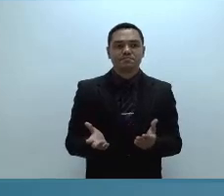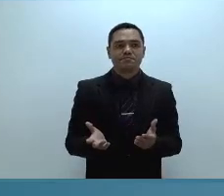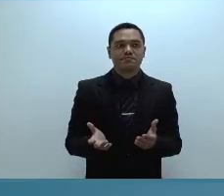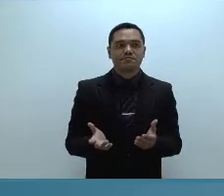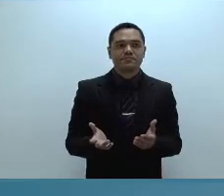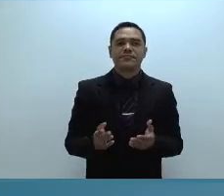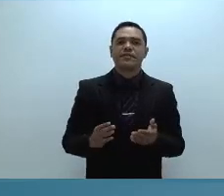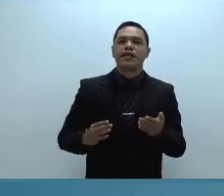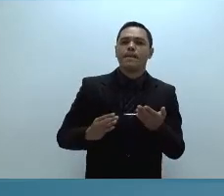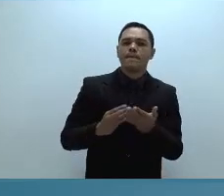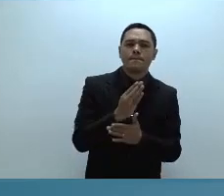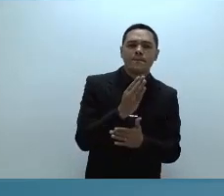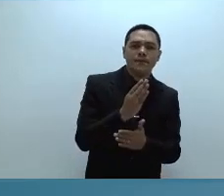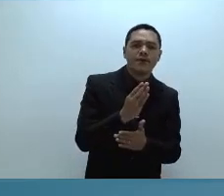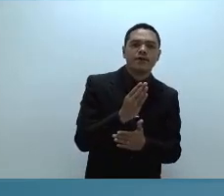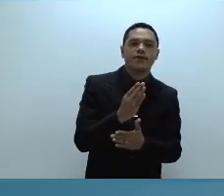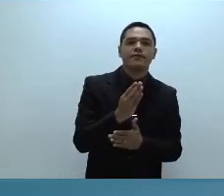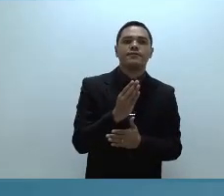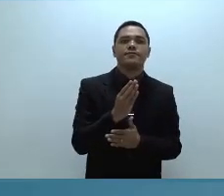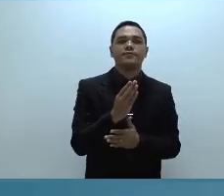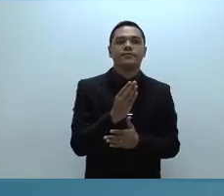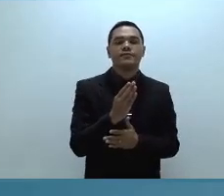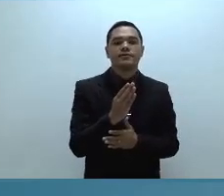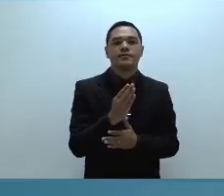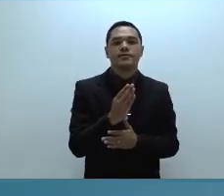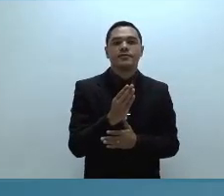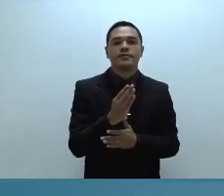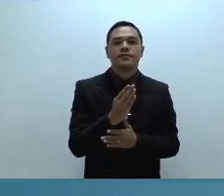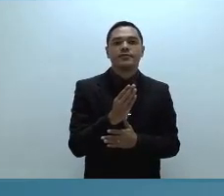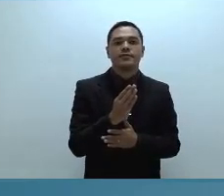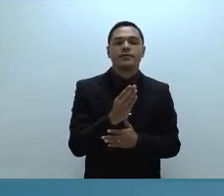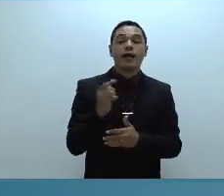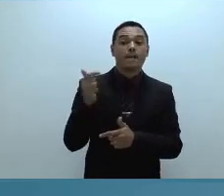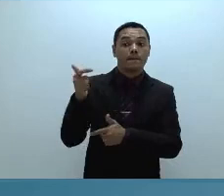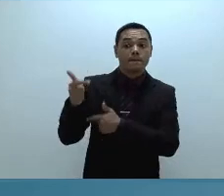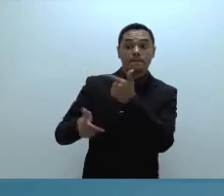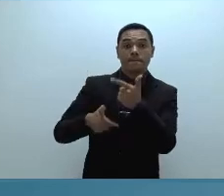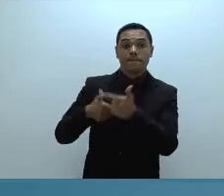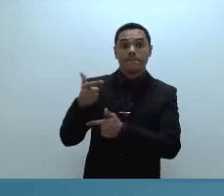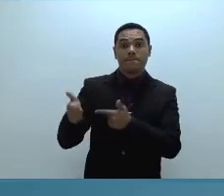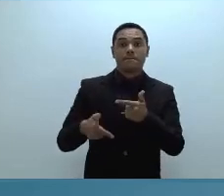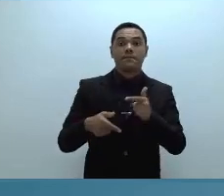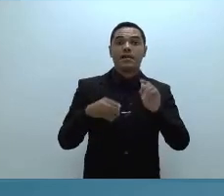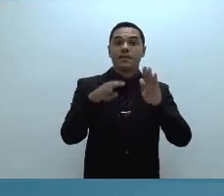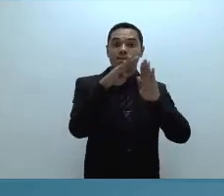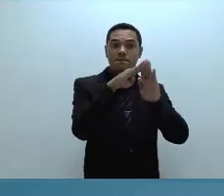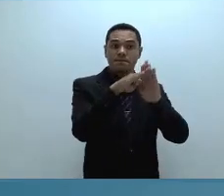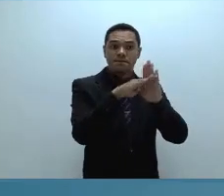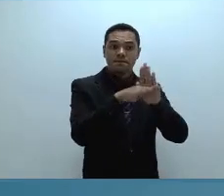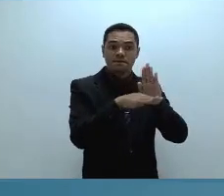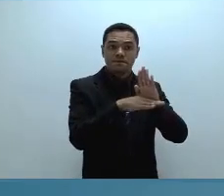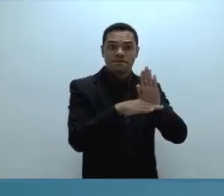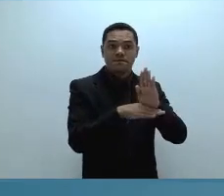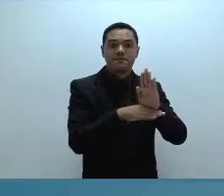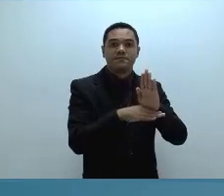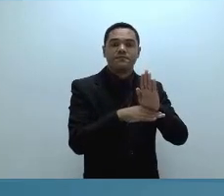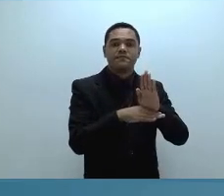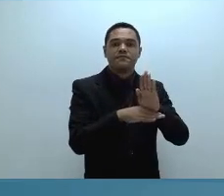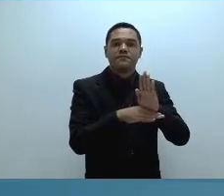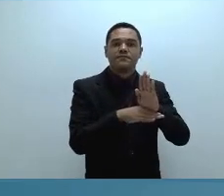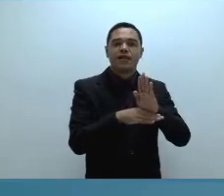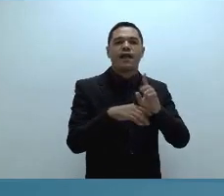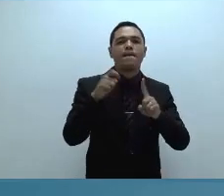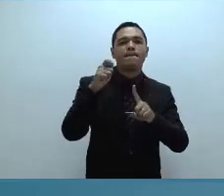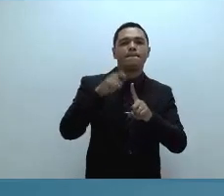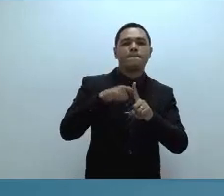Bom, aprovação da escala de plantão do segundo grau referente ao mês